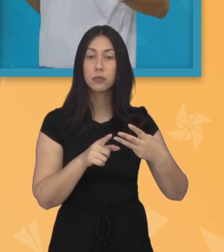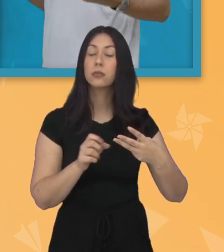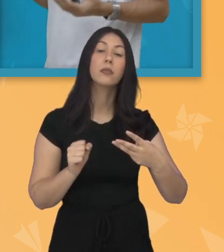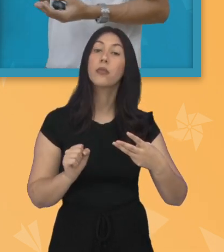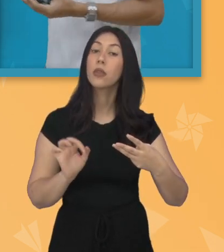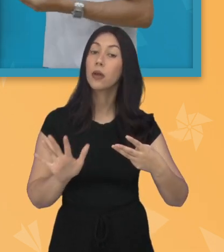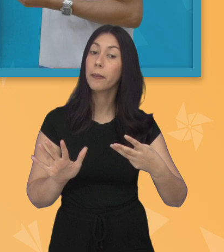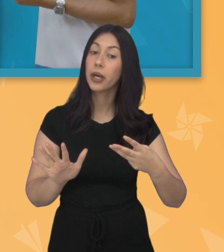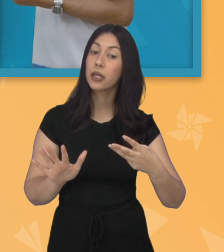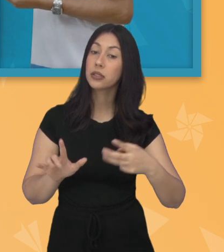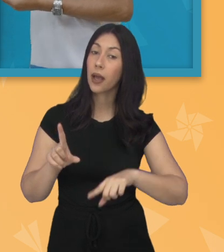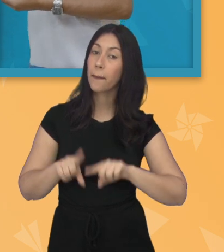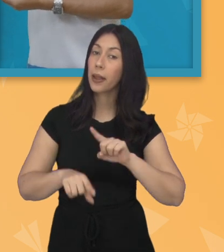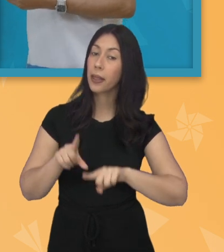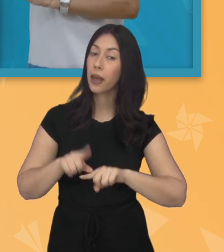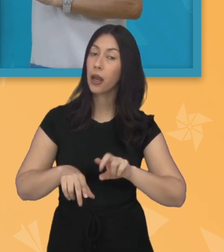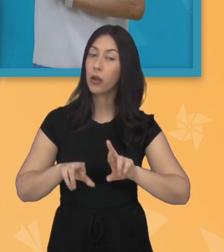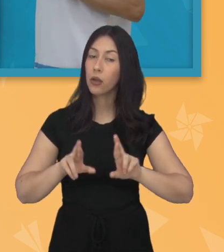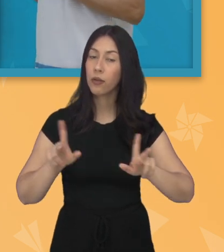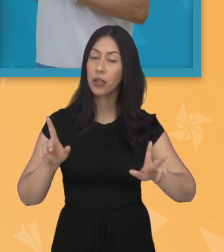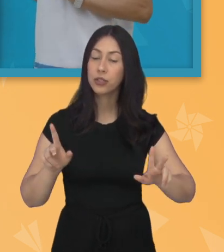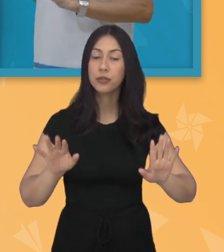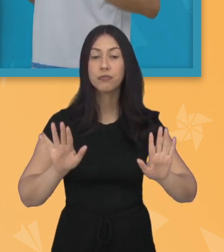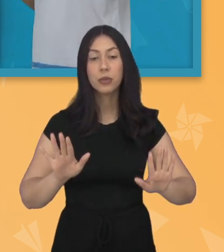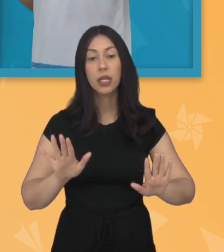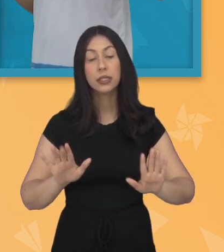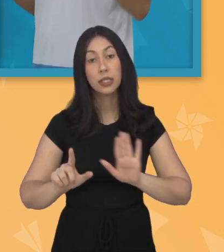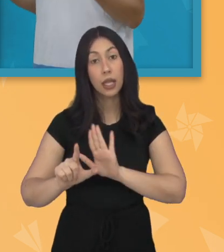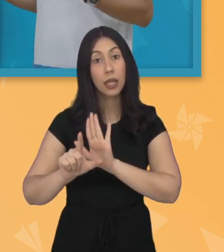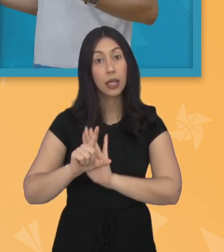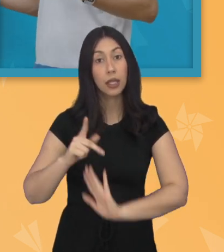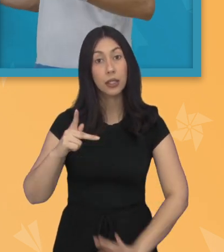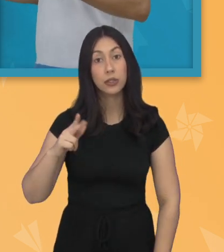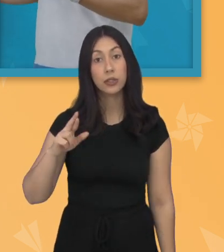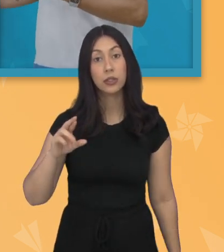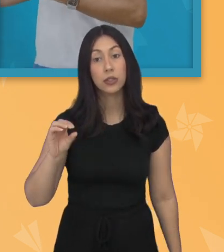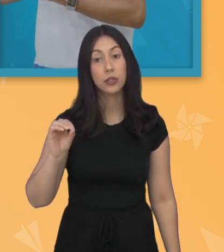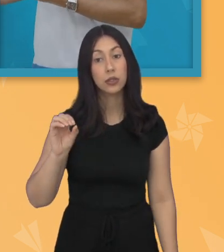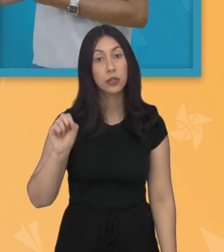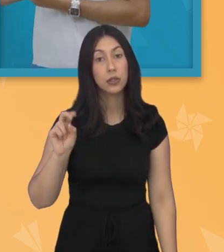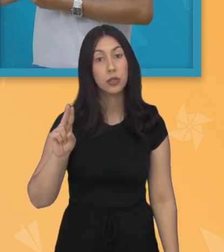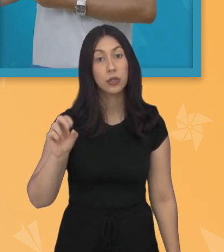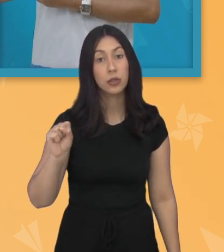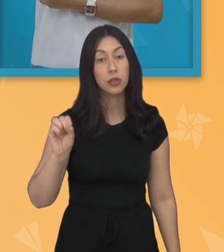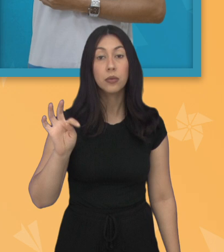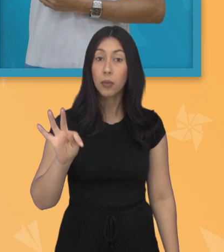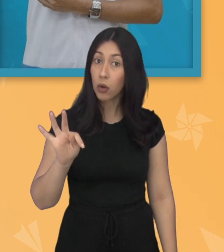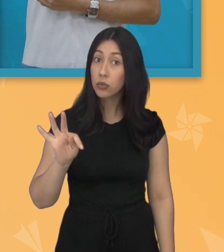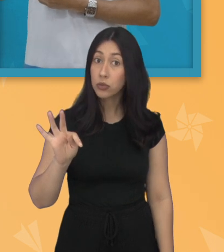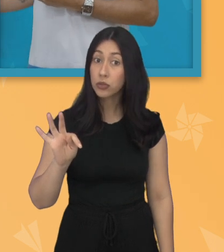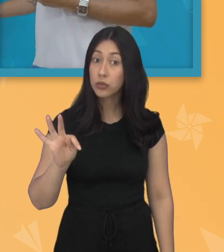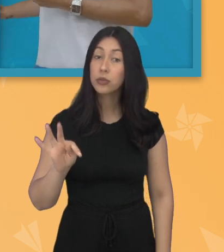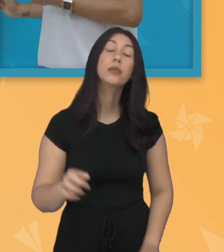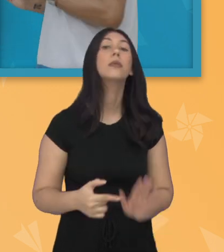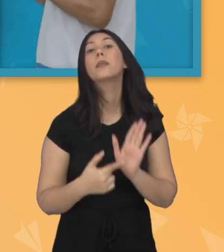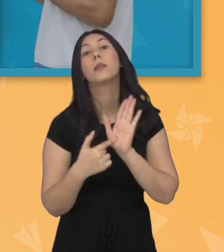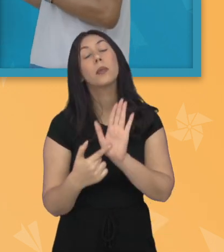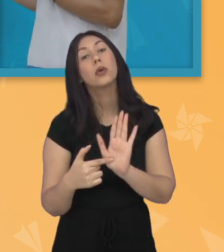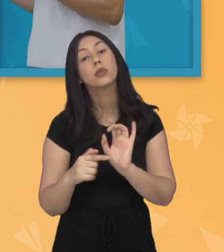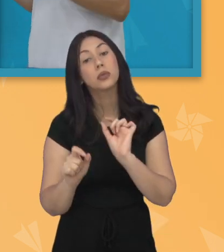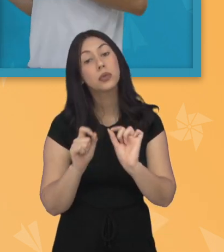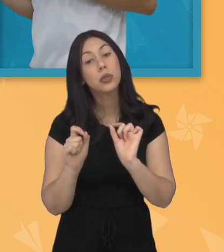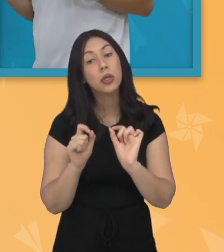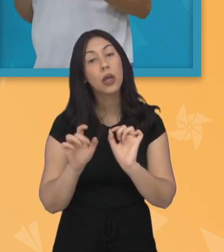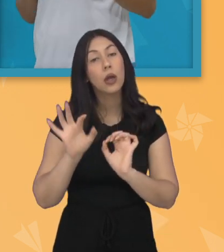fontes distintas. Então, ou seja, a partir da lei de Proust, como o próprio exercício já dava na legenda da tabela, a gente